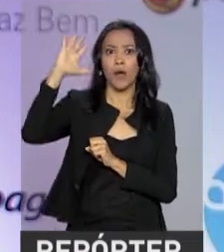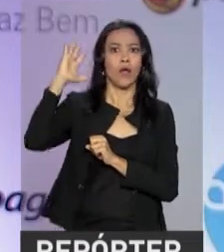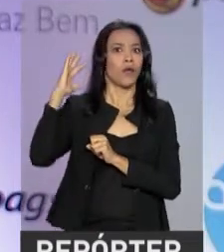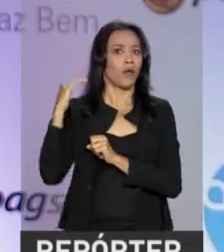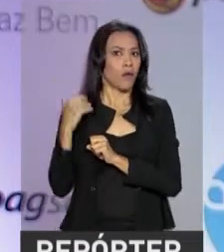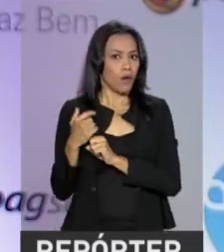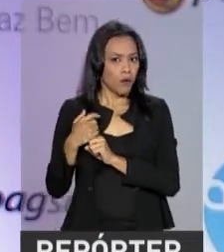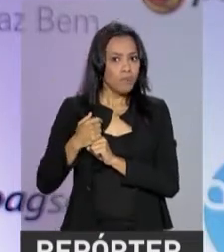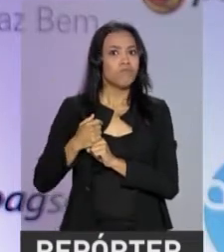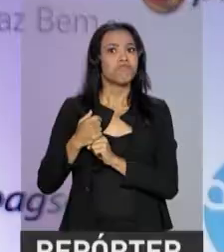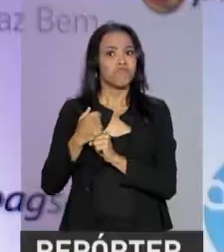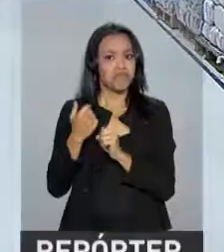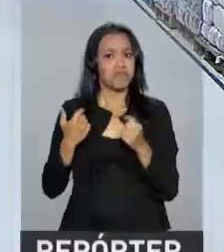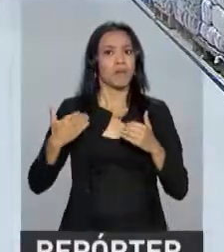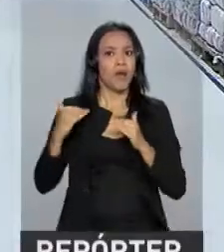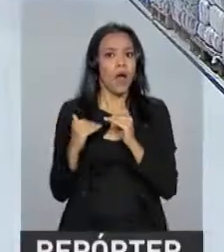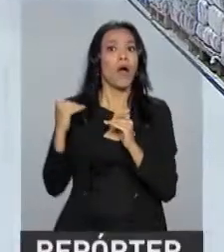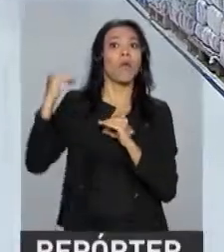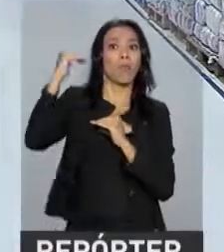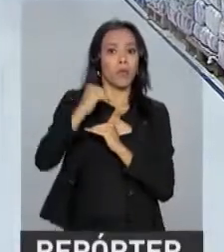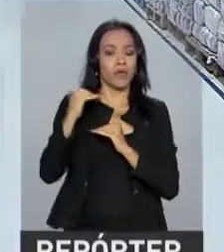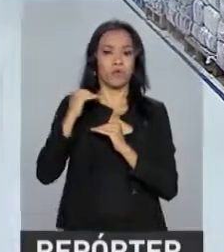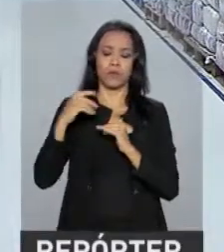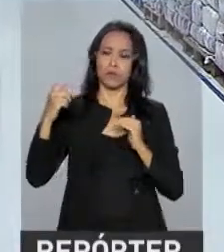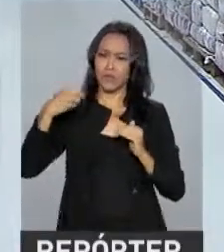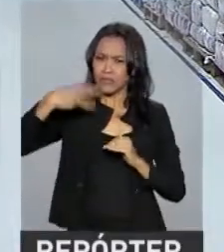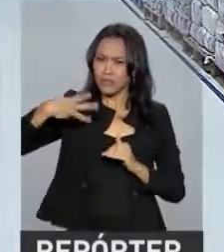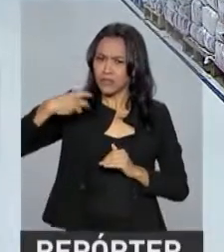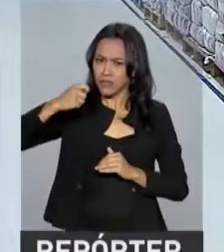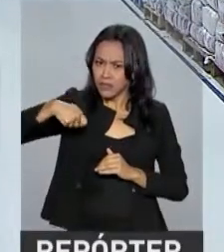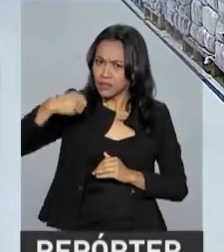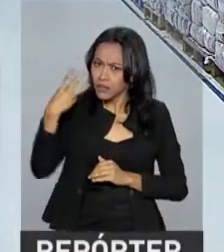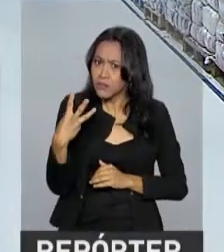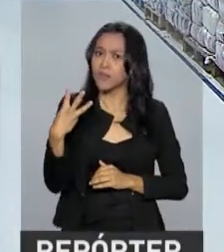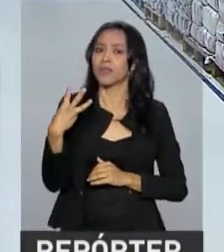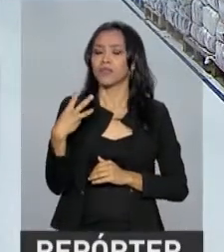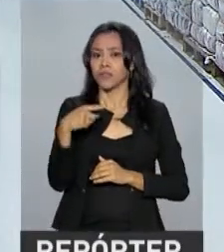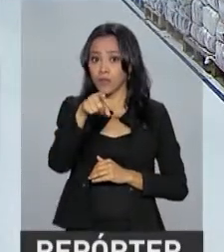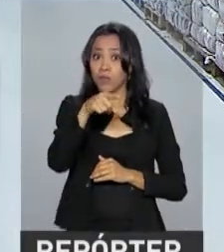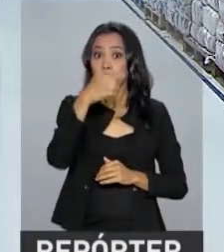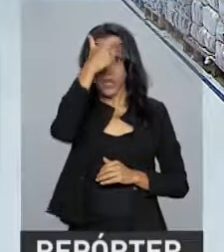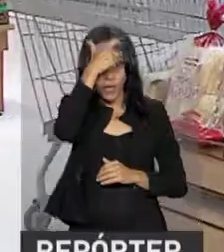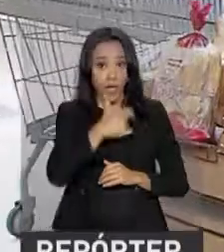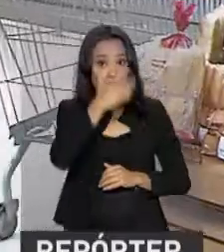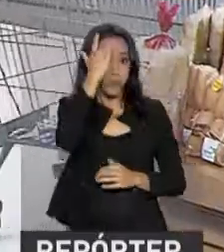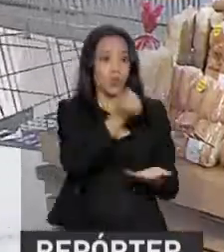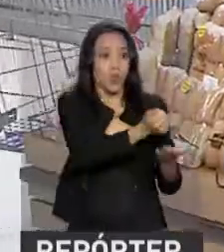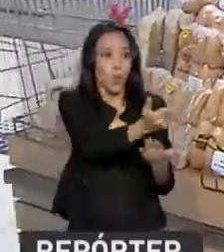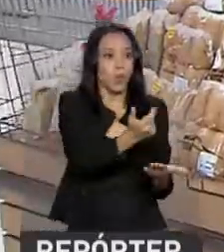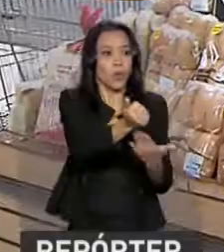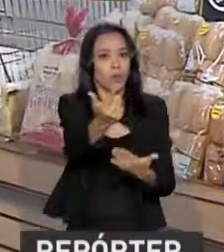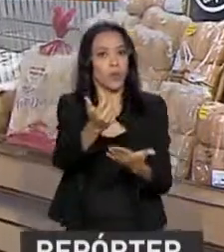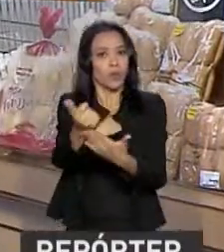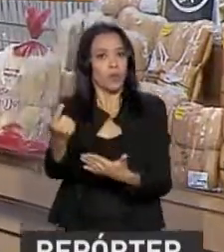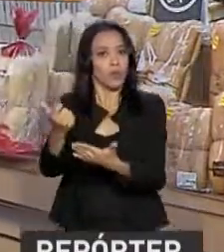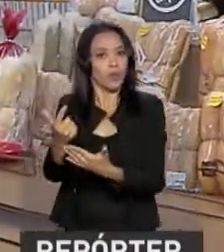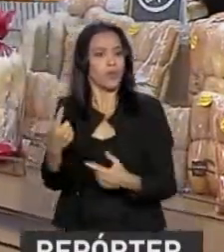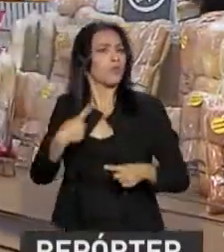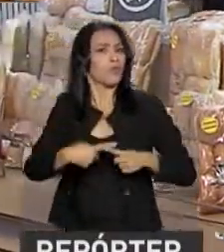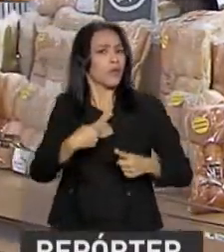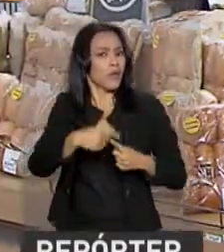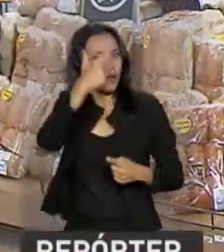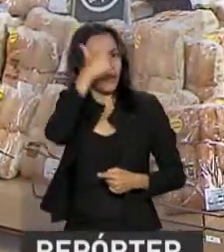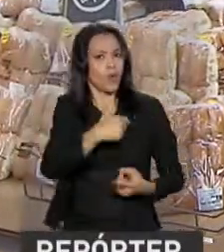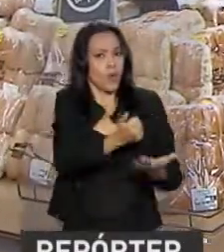desde 2003 o consumidor começa a ter um ganho de poder aquisitivo e porque ele nem se ganha